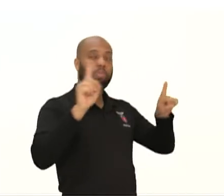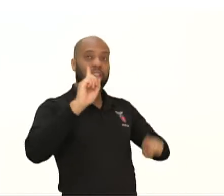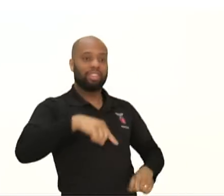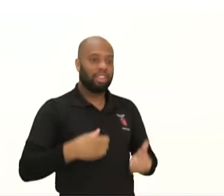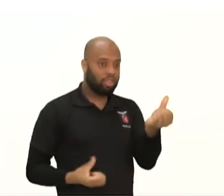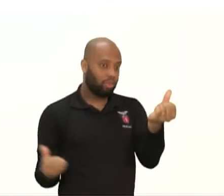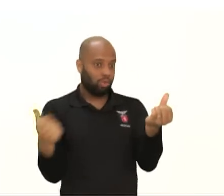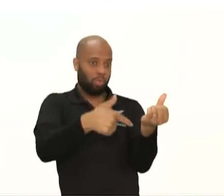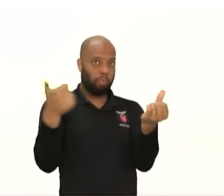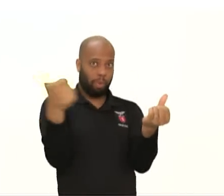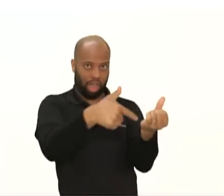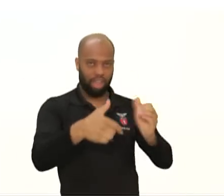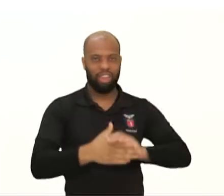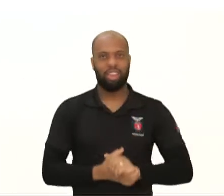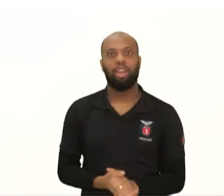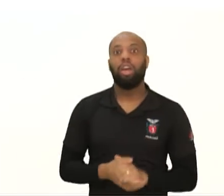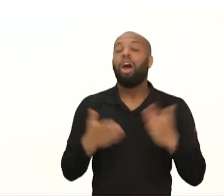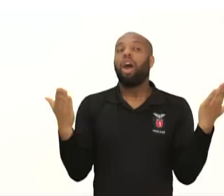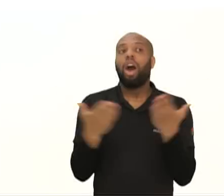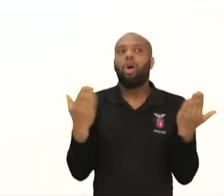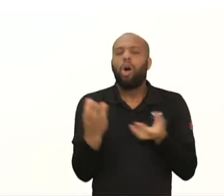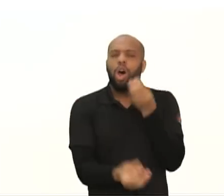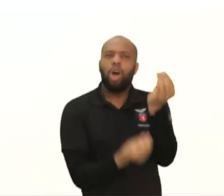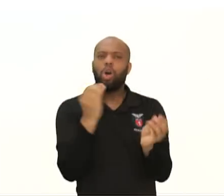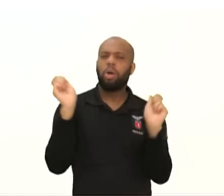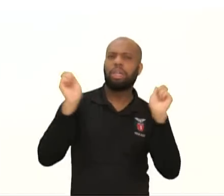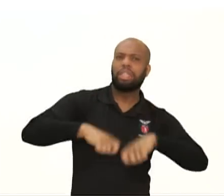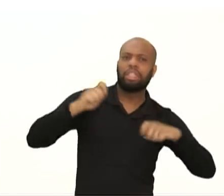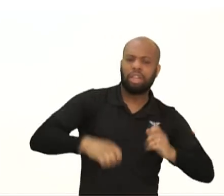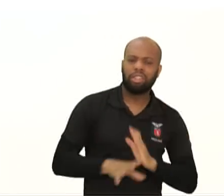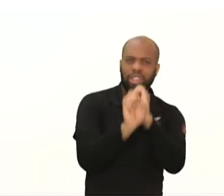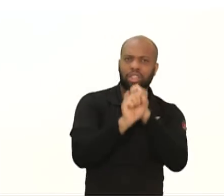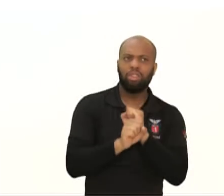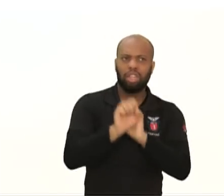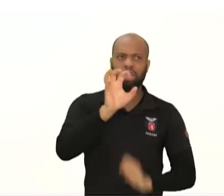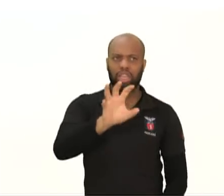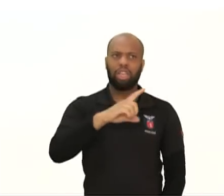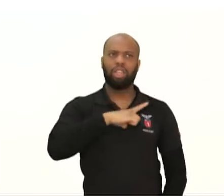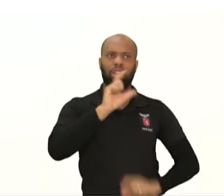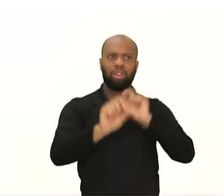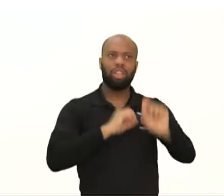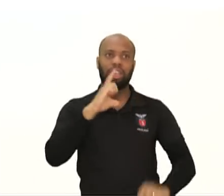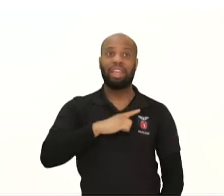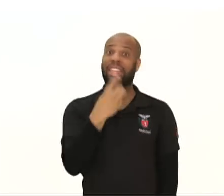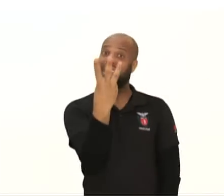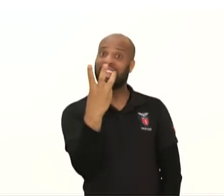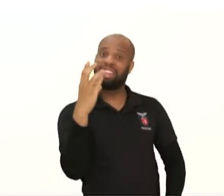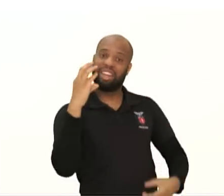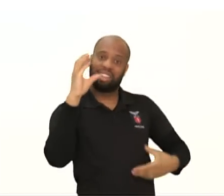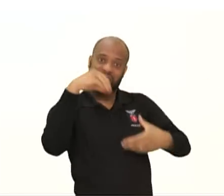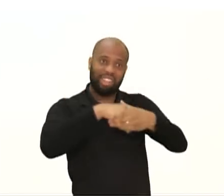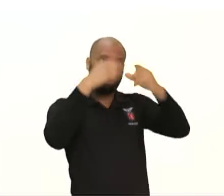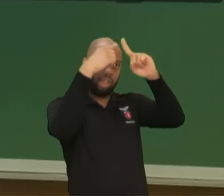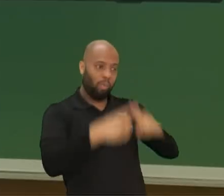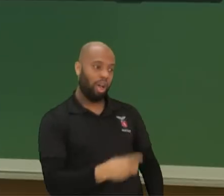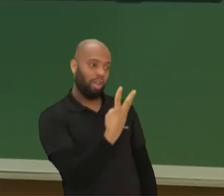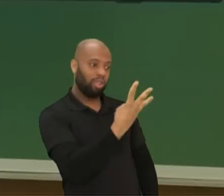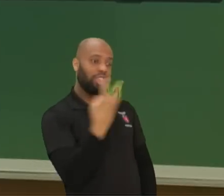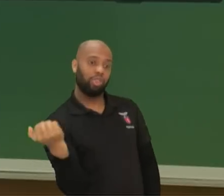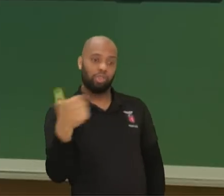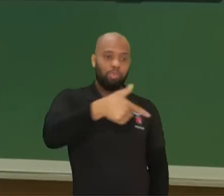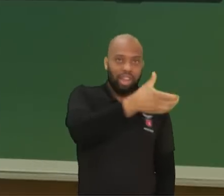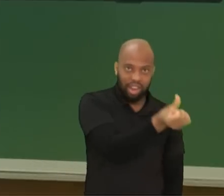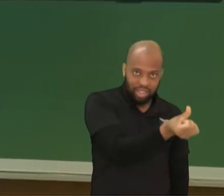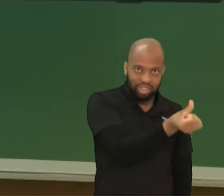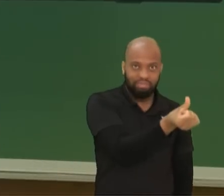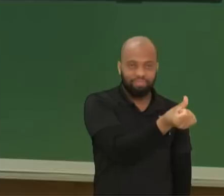Que são maiores que 6. Então, como que eu posso calcular isso? Eu tenho 3 múltiplos